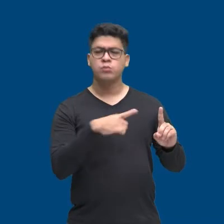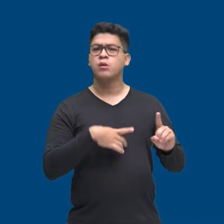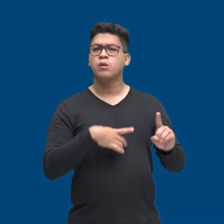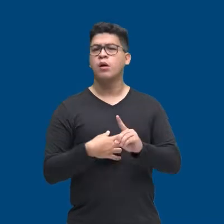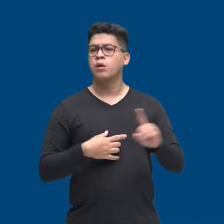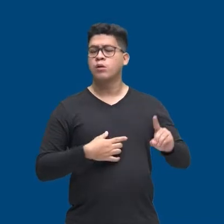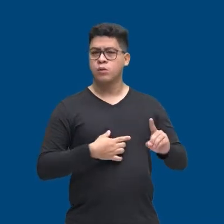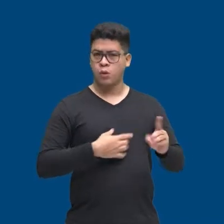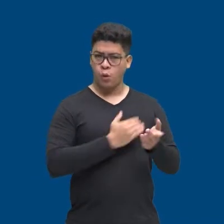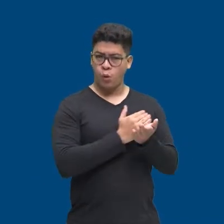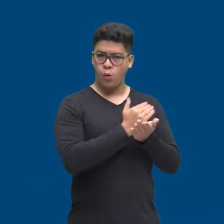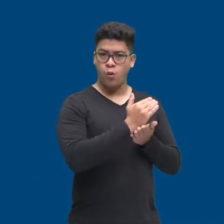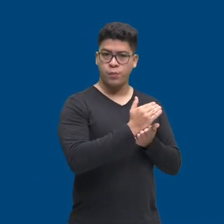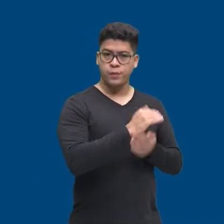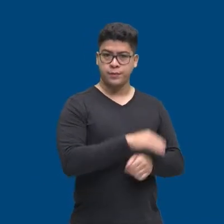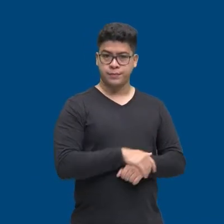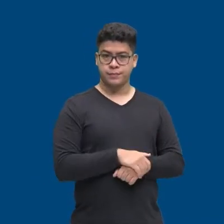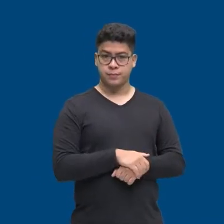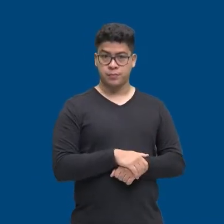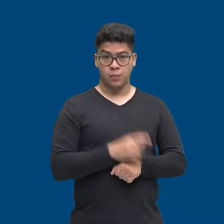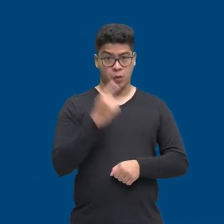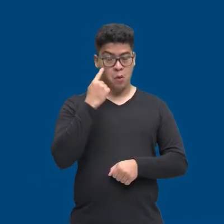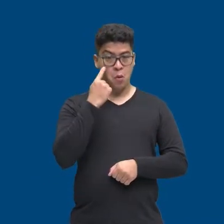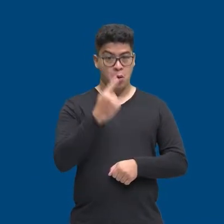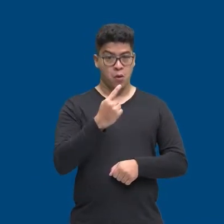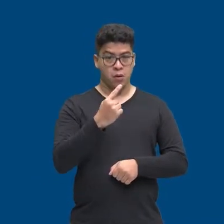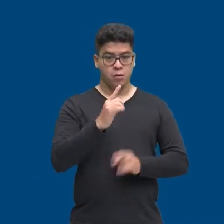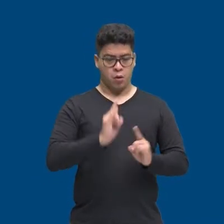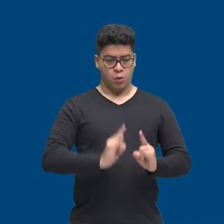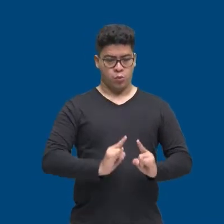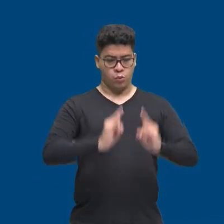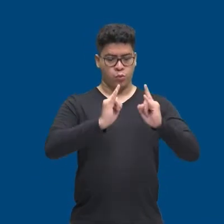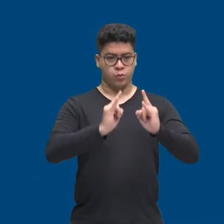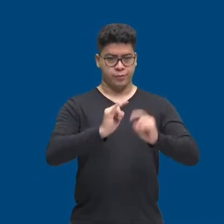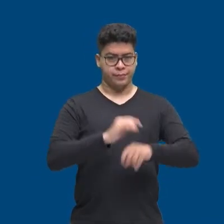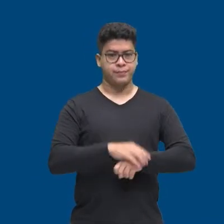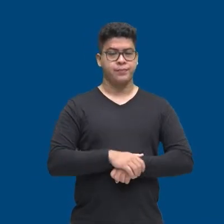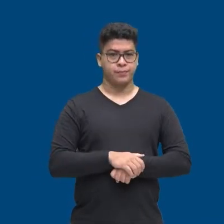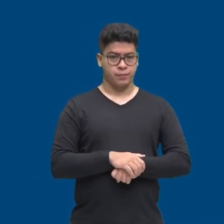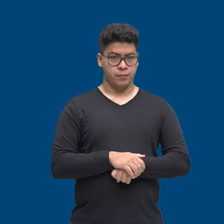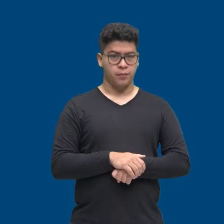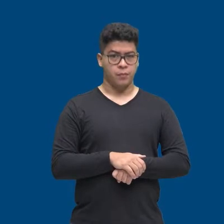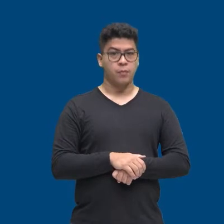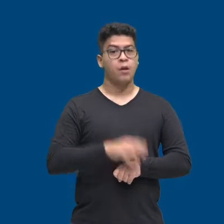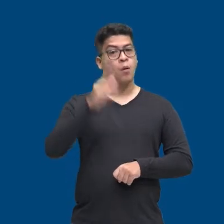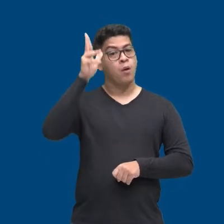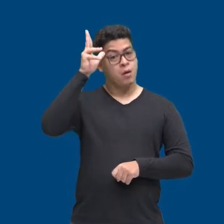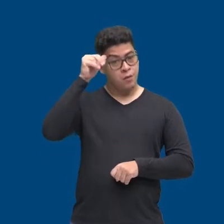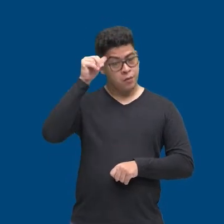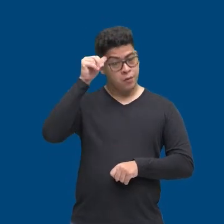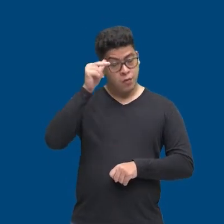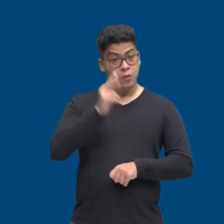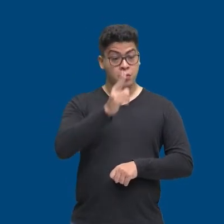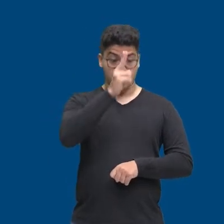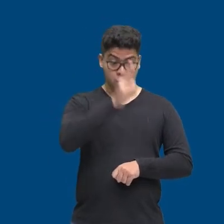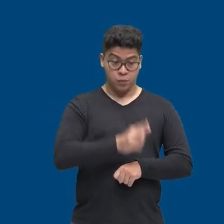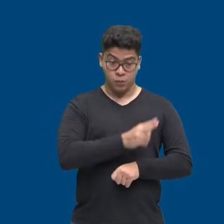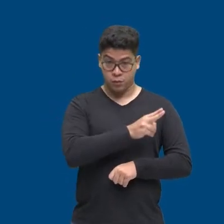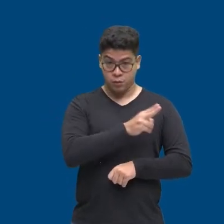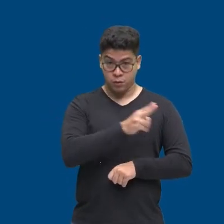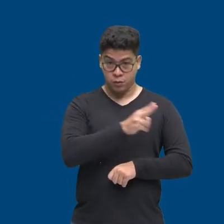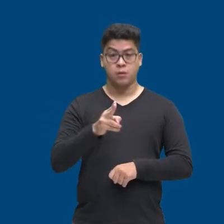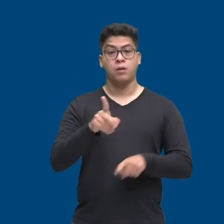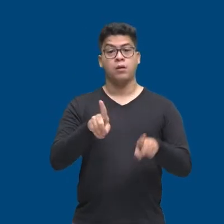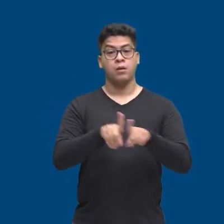as torres e na lateral logo depois nós temos os cavalos os bispos